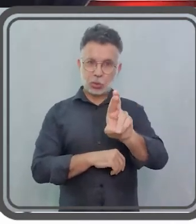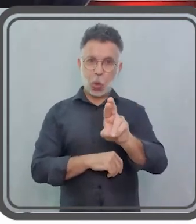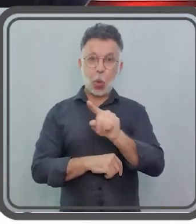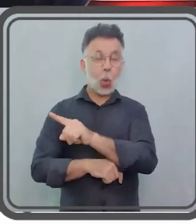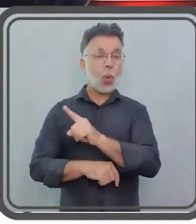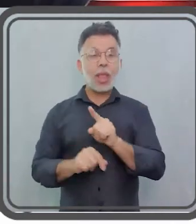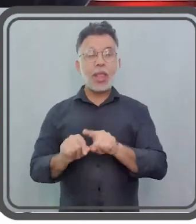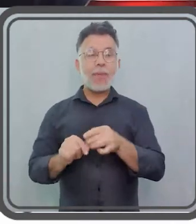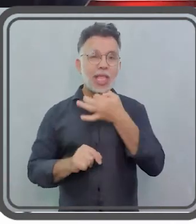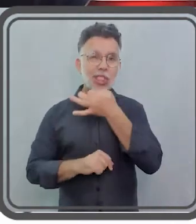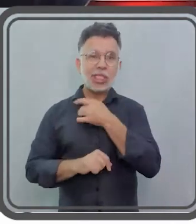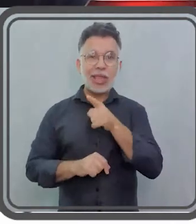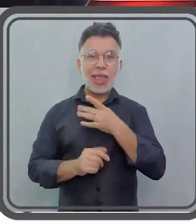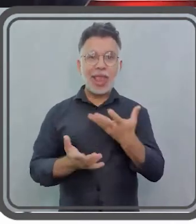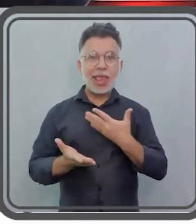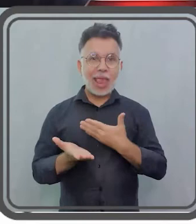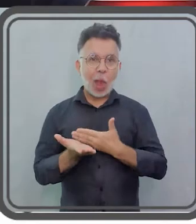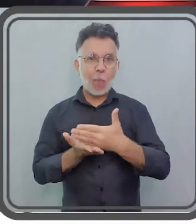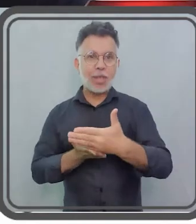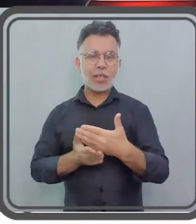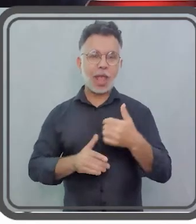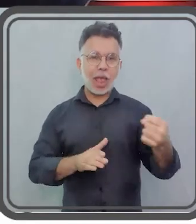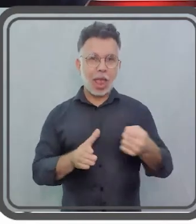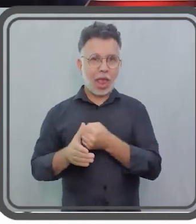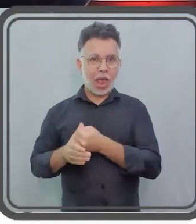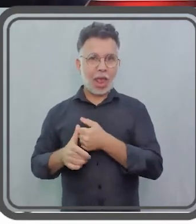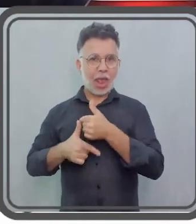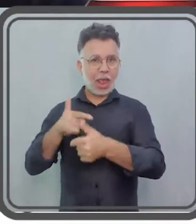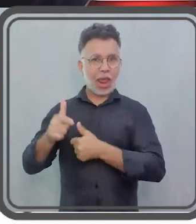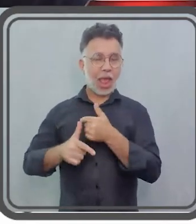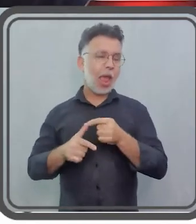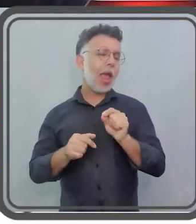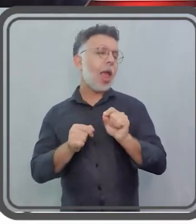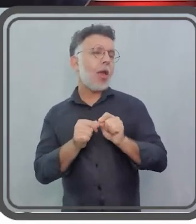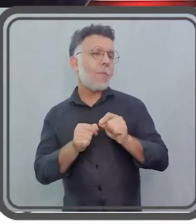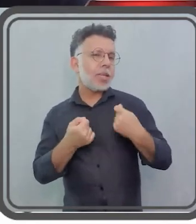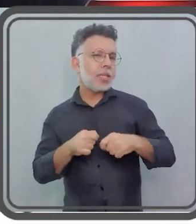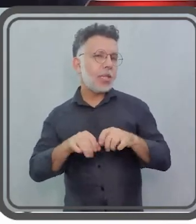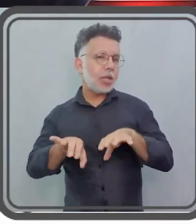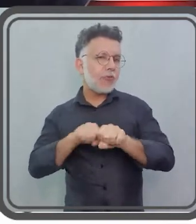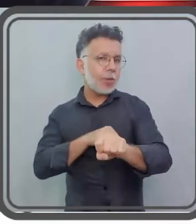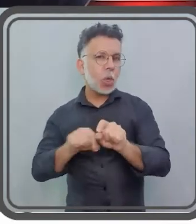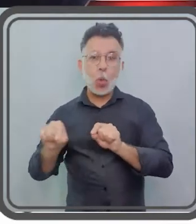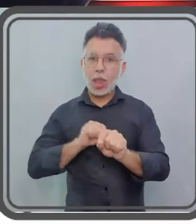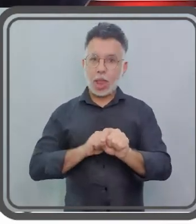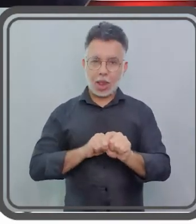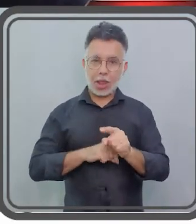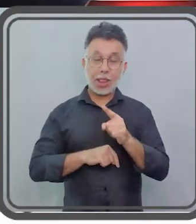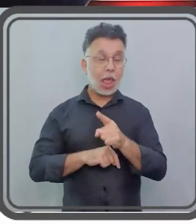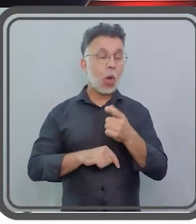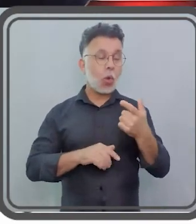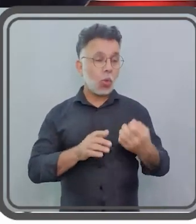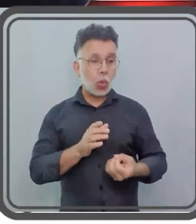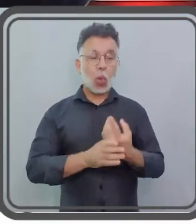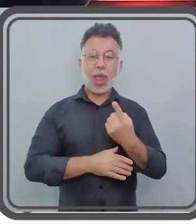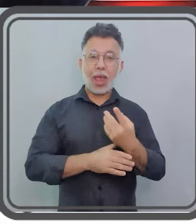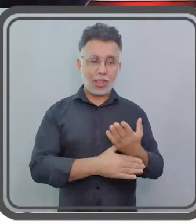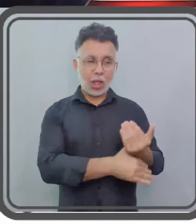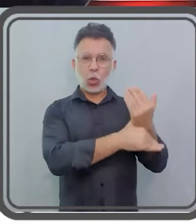nesse mercado agora de health tech, né? Que tipo de formação esse profissional tem que ter? Da onde vem esse profissional? É de